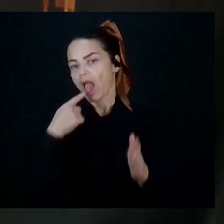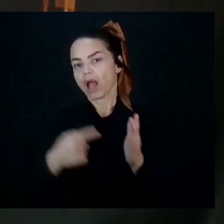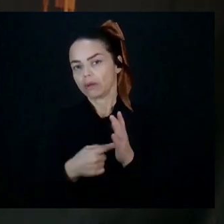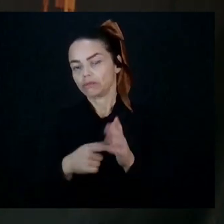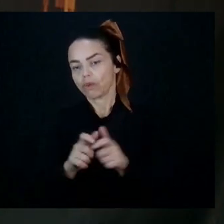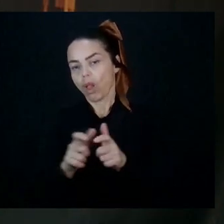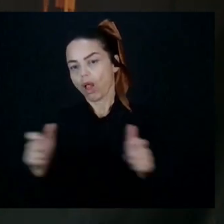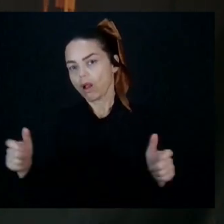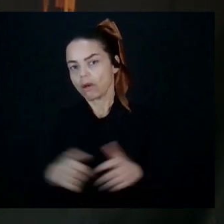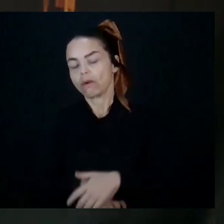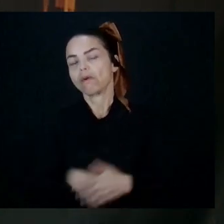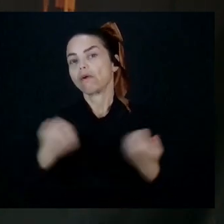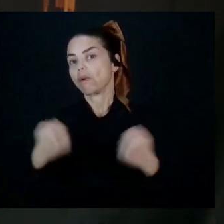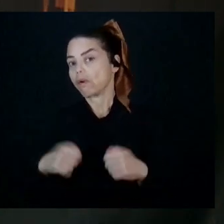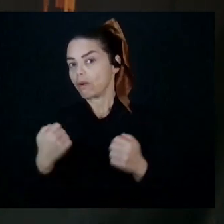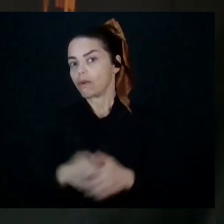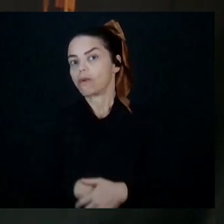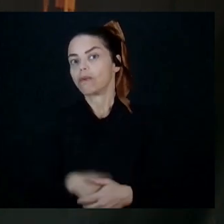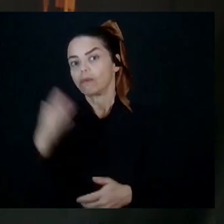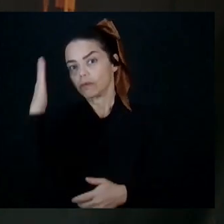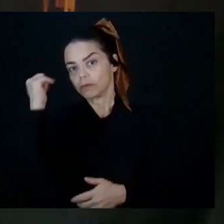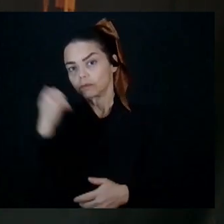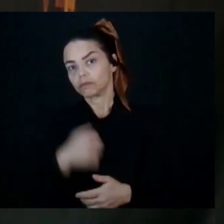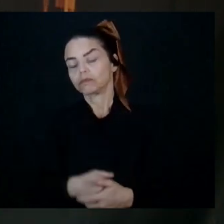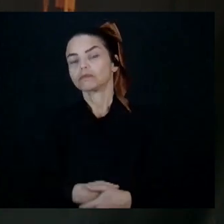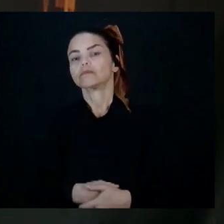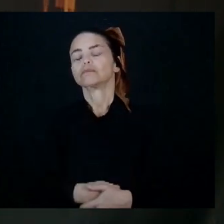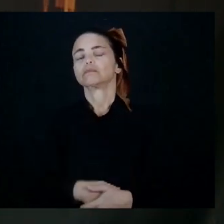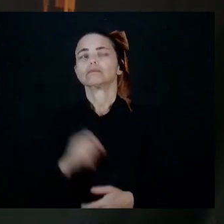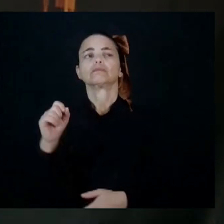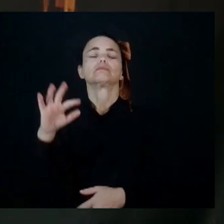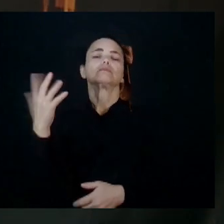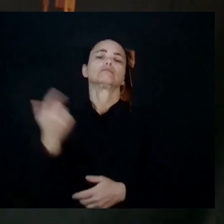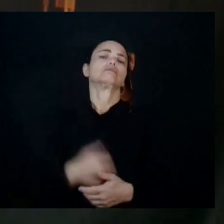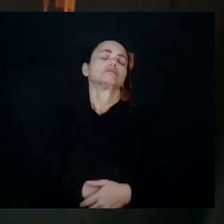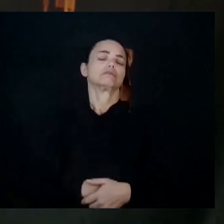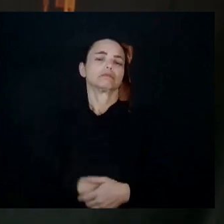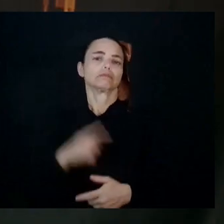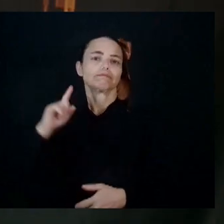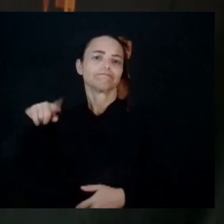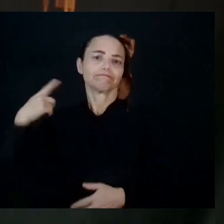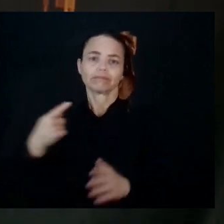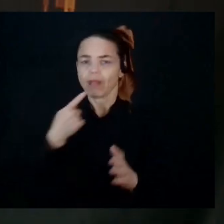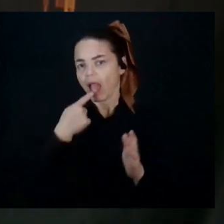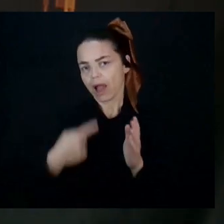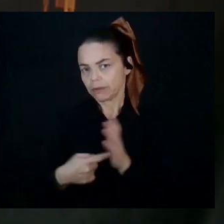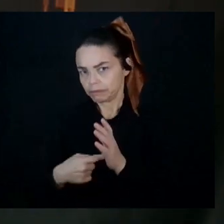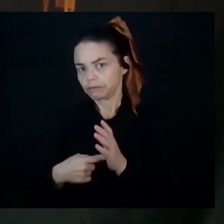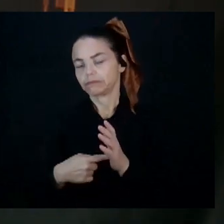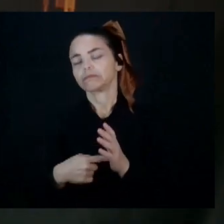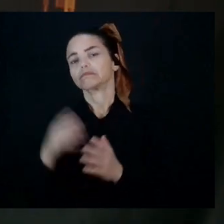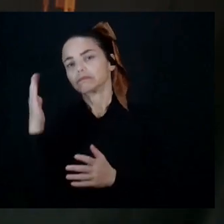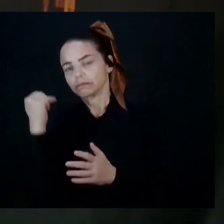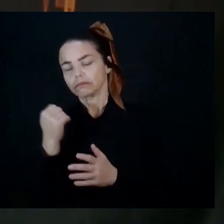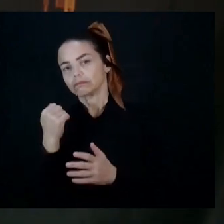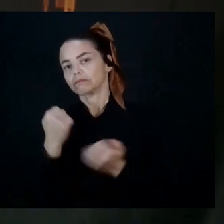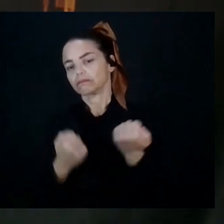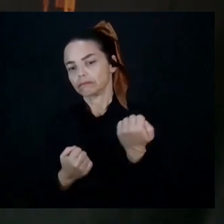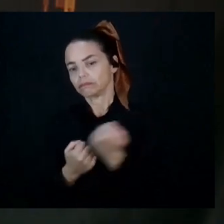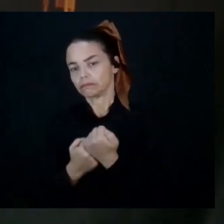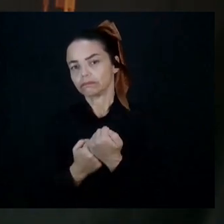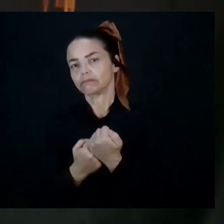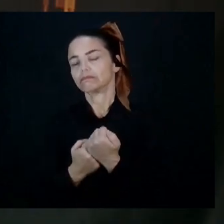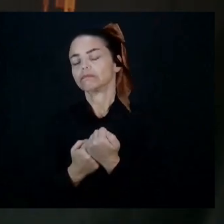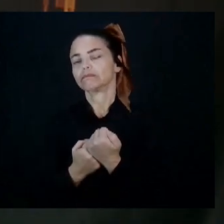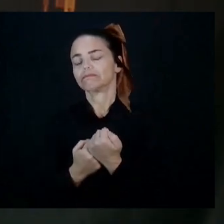nós precisamos saber do que está acontecendo após a denúncia, né? Nós precisamos saber do suporte